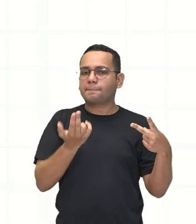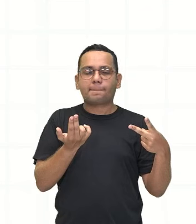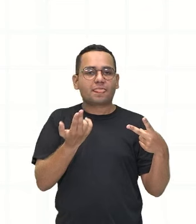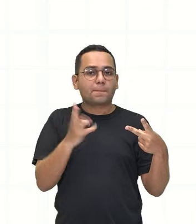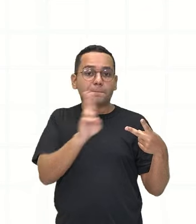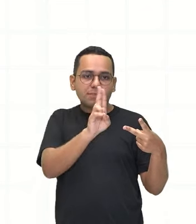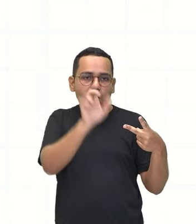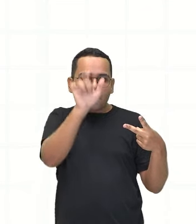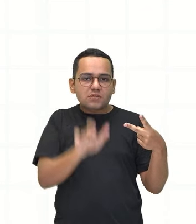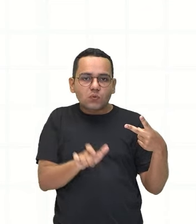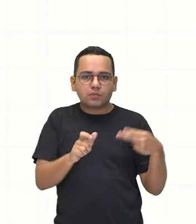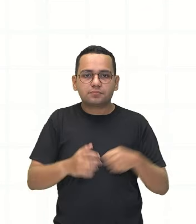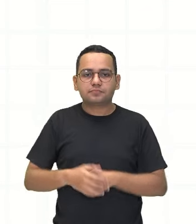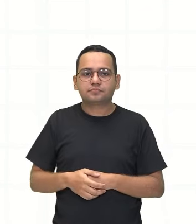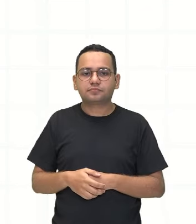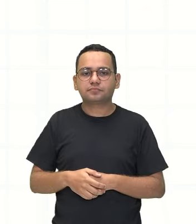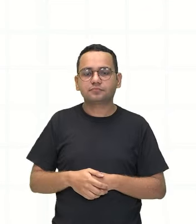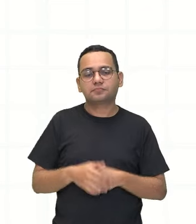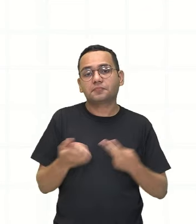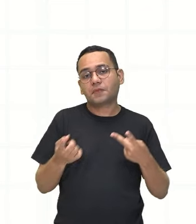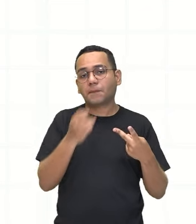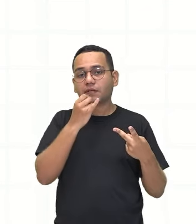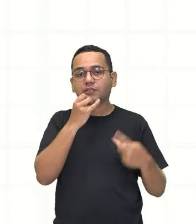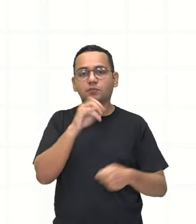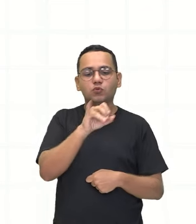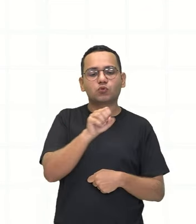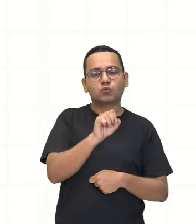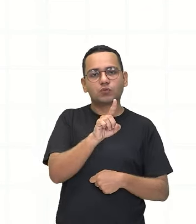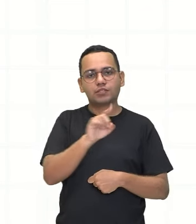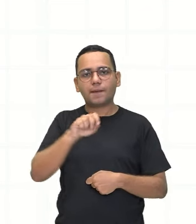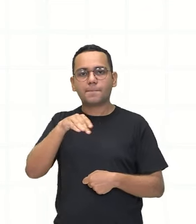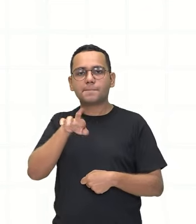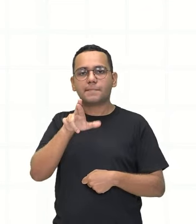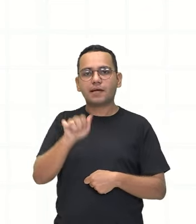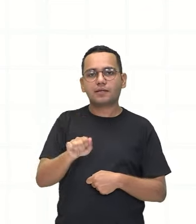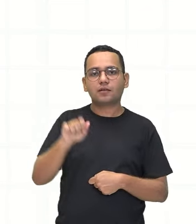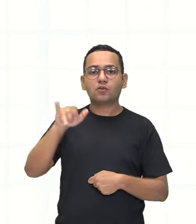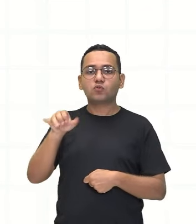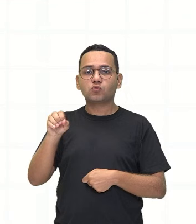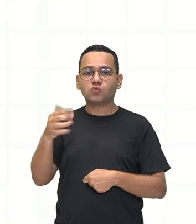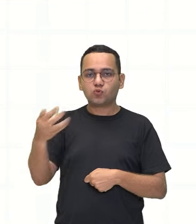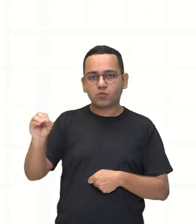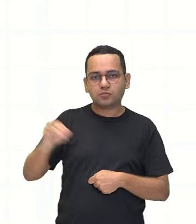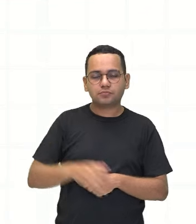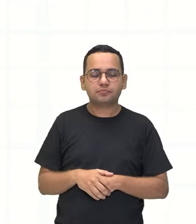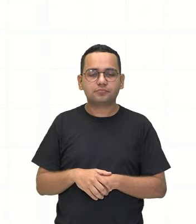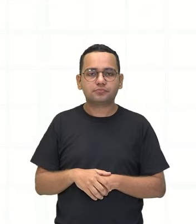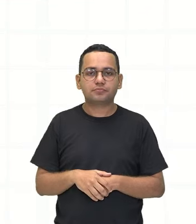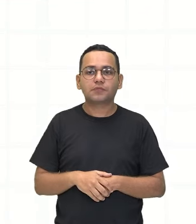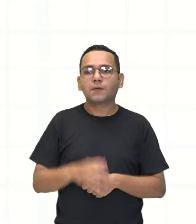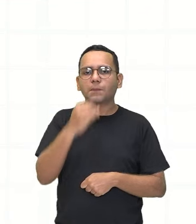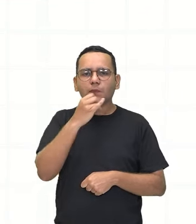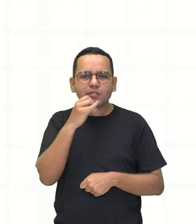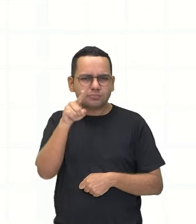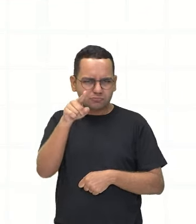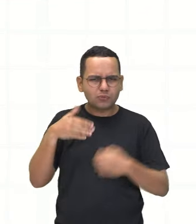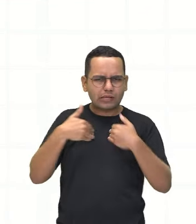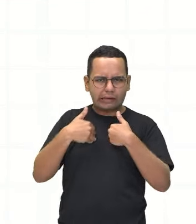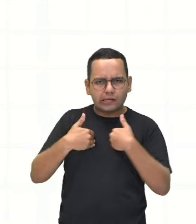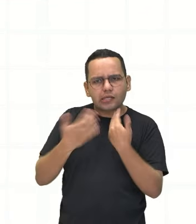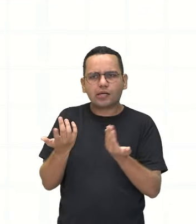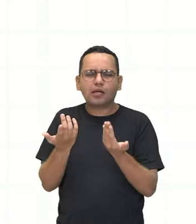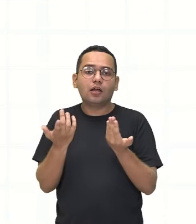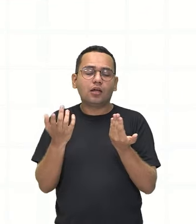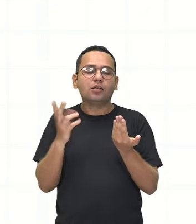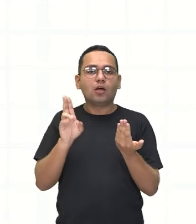né? Então, temos José, Maria, João, né? Se você dá o nome do seu animalzinho de estimação, também é um